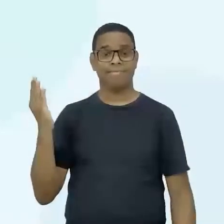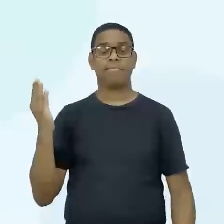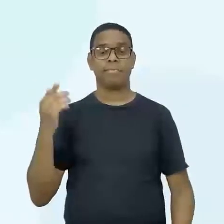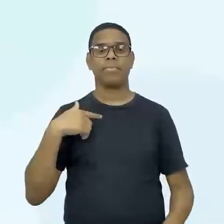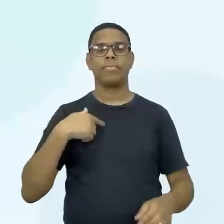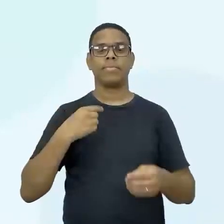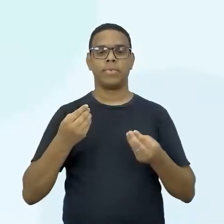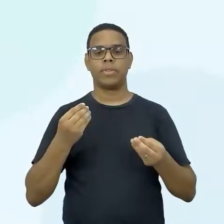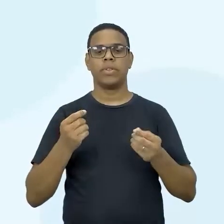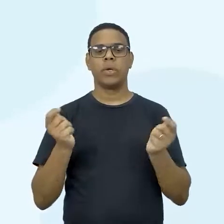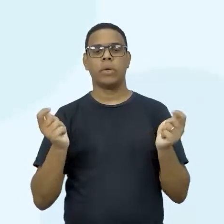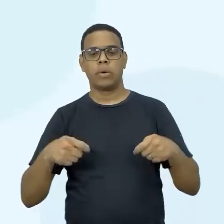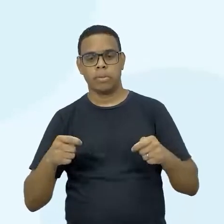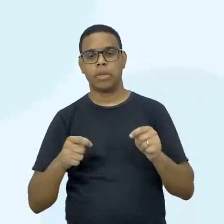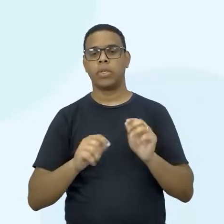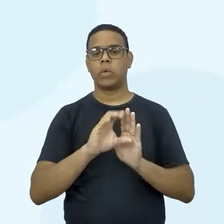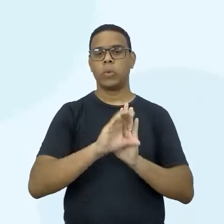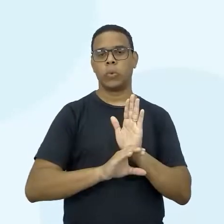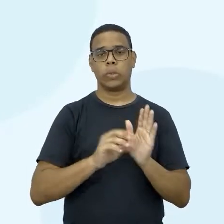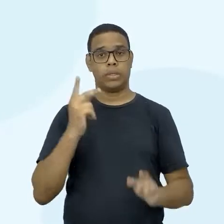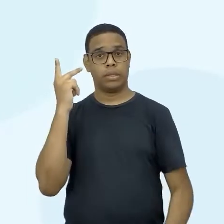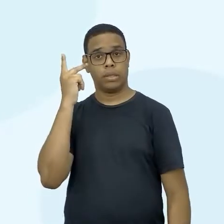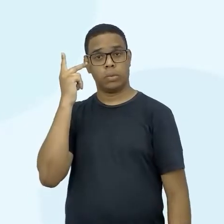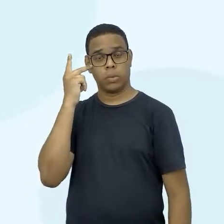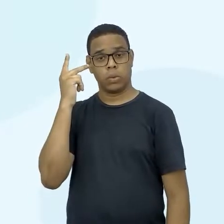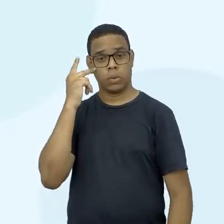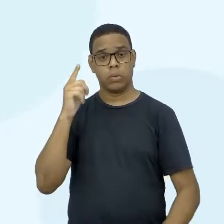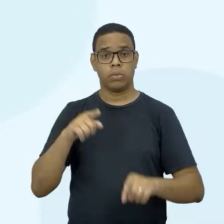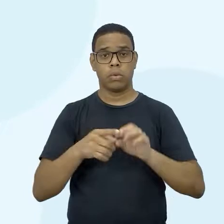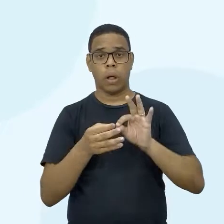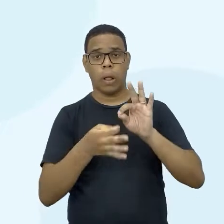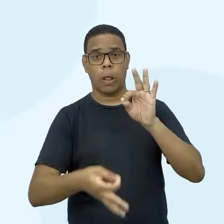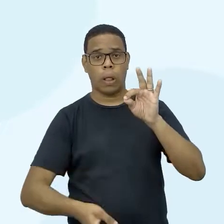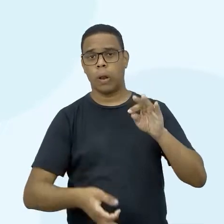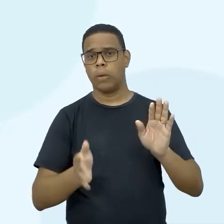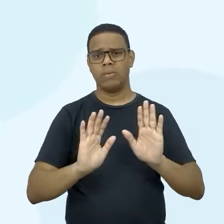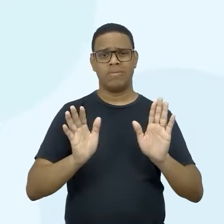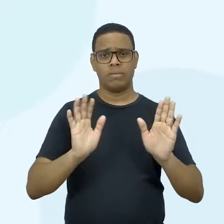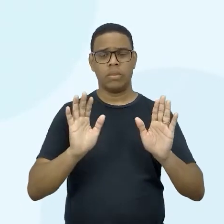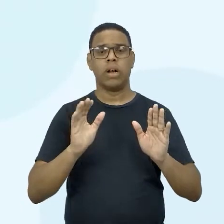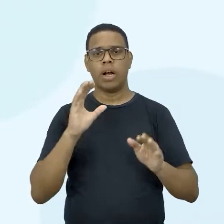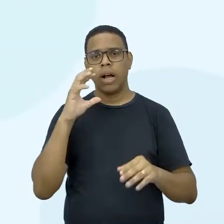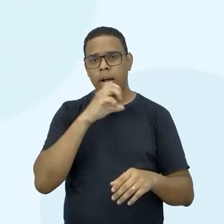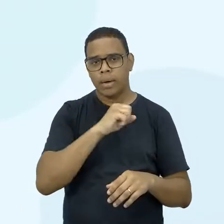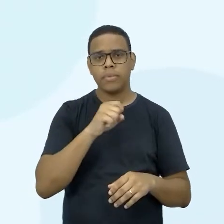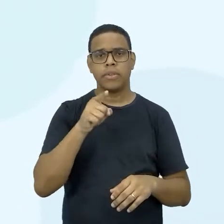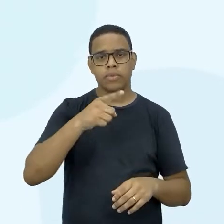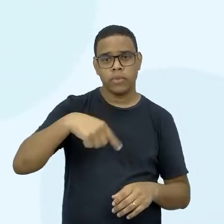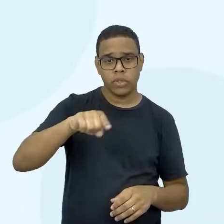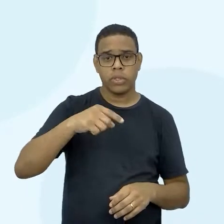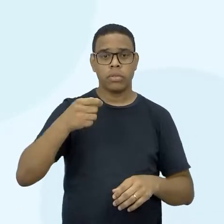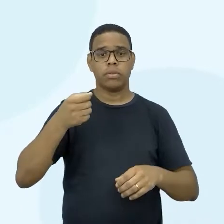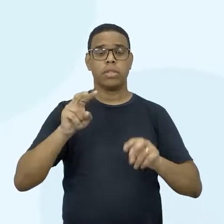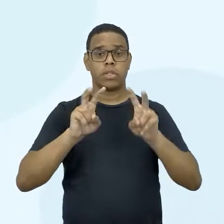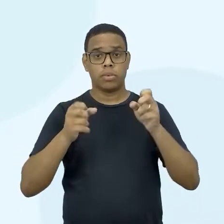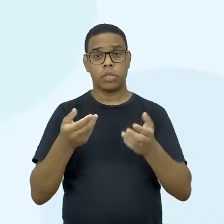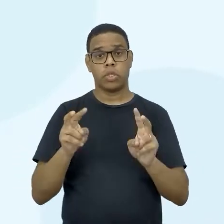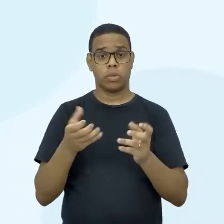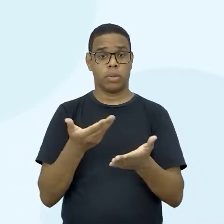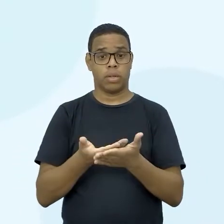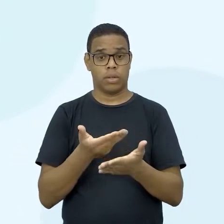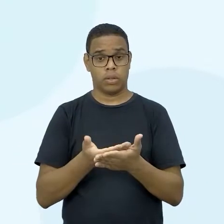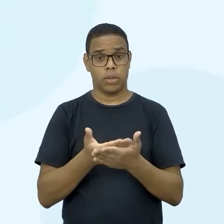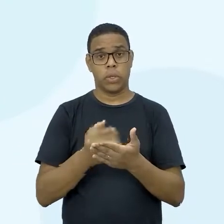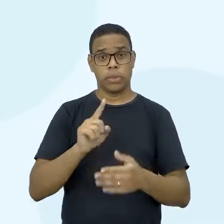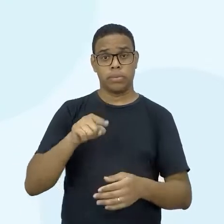a habilidade do currículo paulista, mas para eu não me alongar muito e para vocês falar mais sobre a aula, eu vou passar